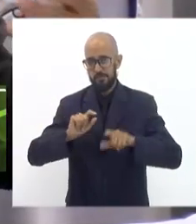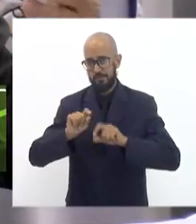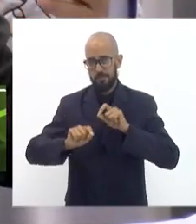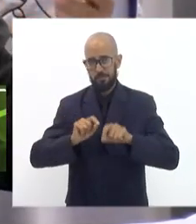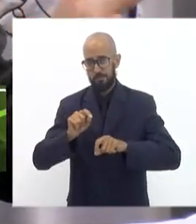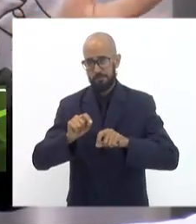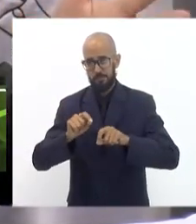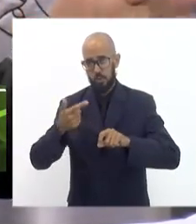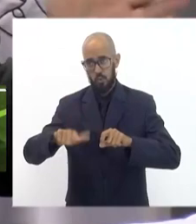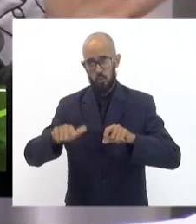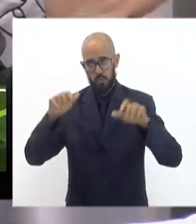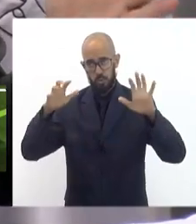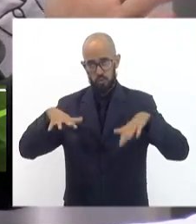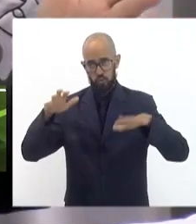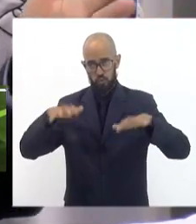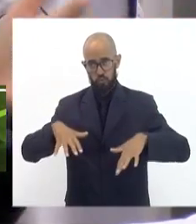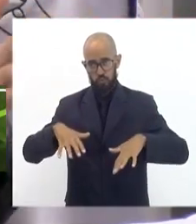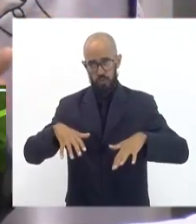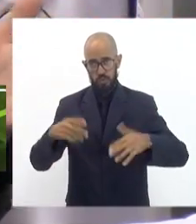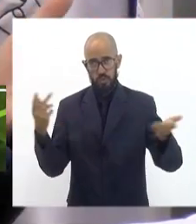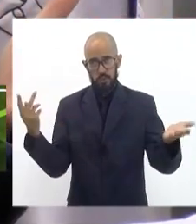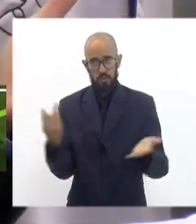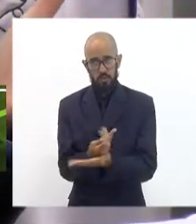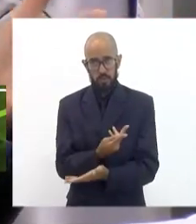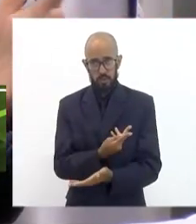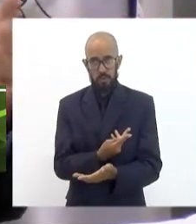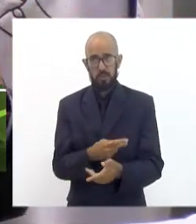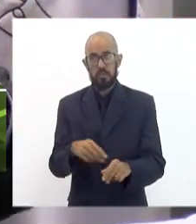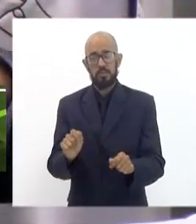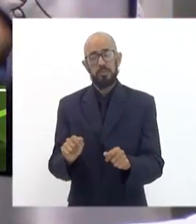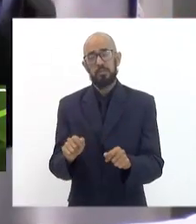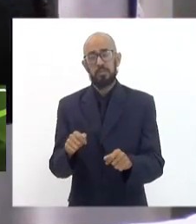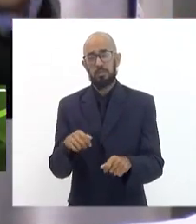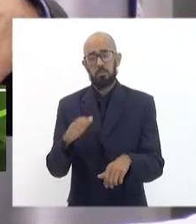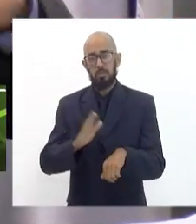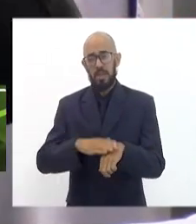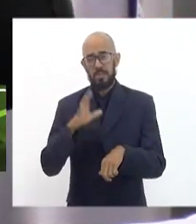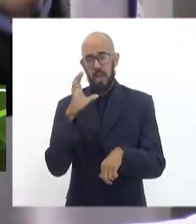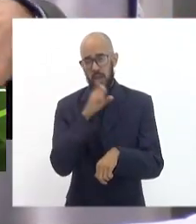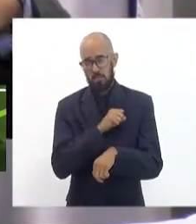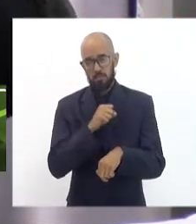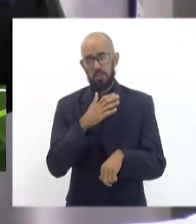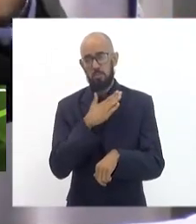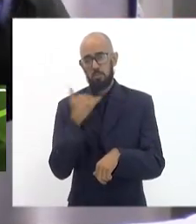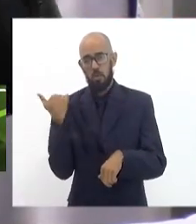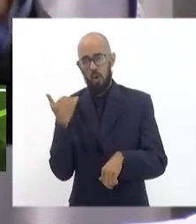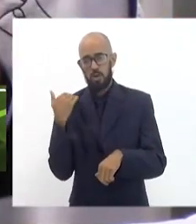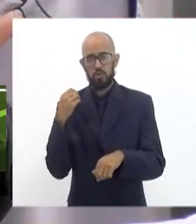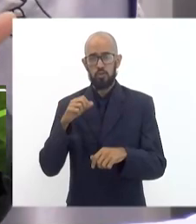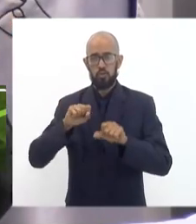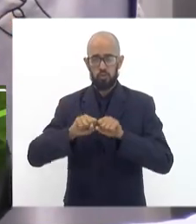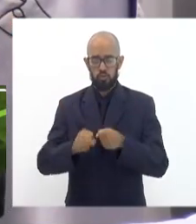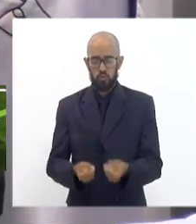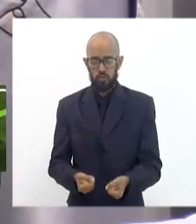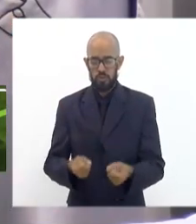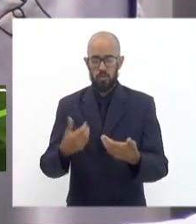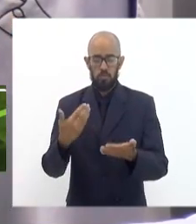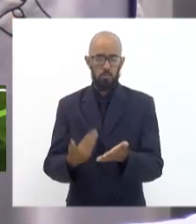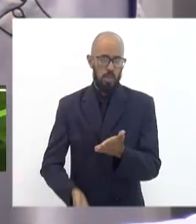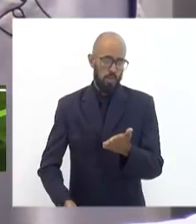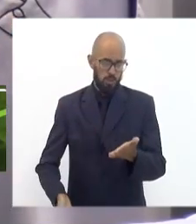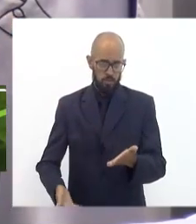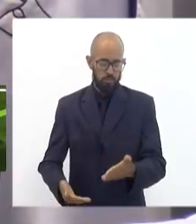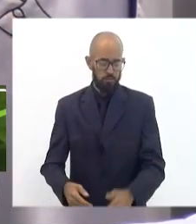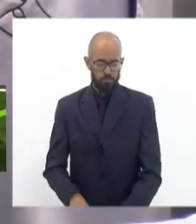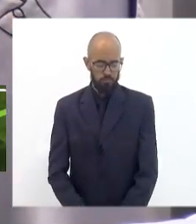próxima grande chuva que cada vez em corta mais seus intervalos para ter morte destruição perda de sete